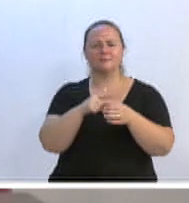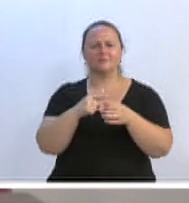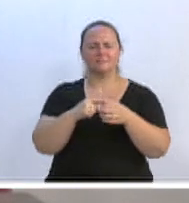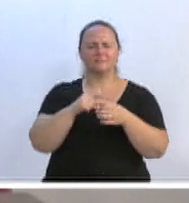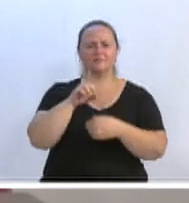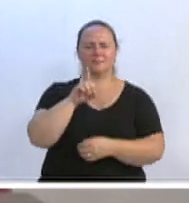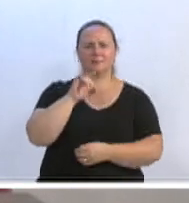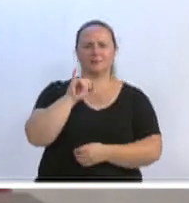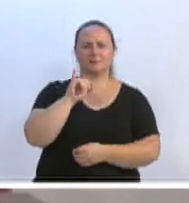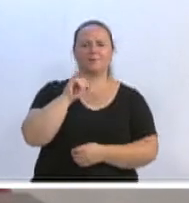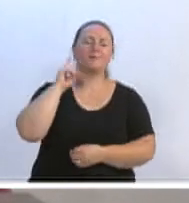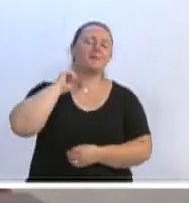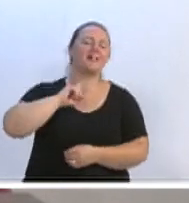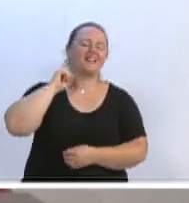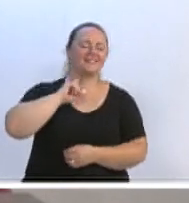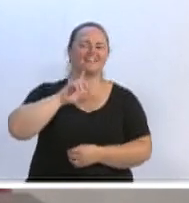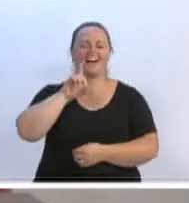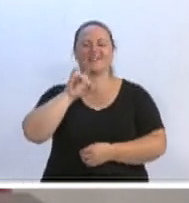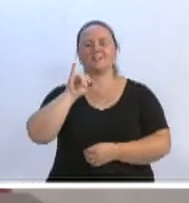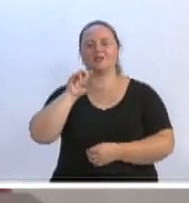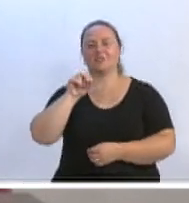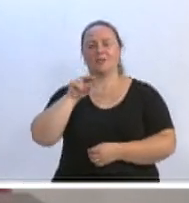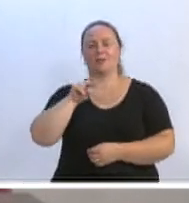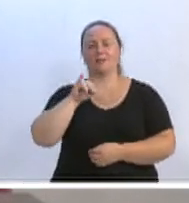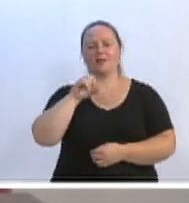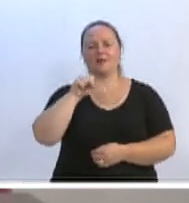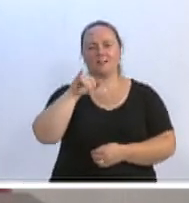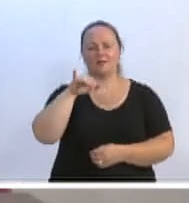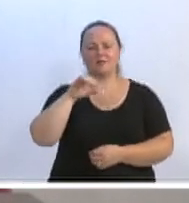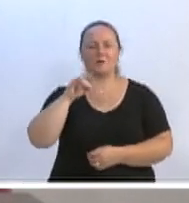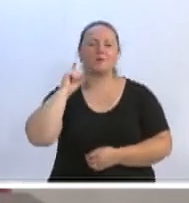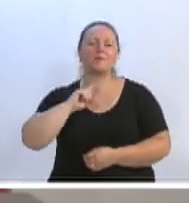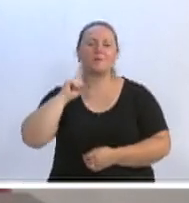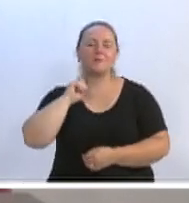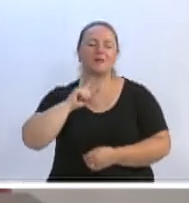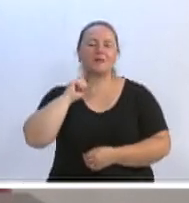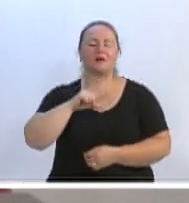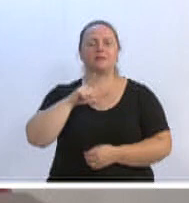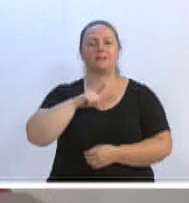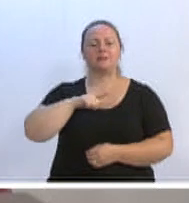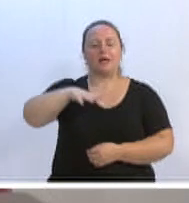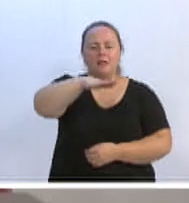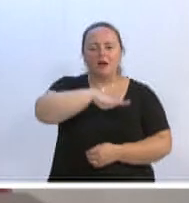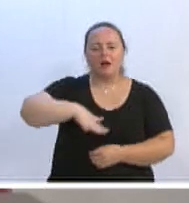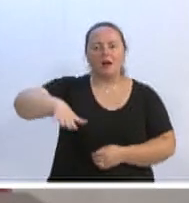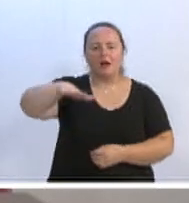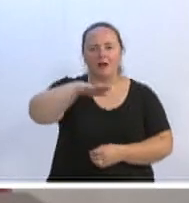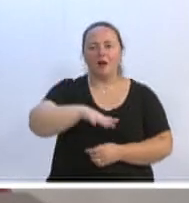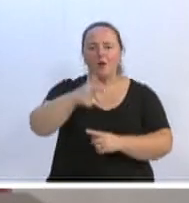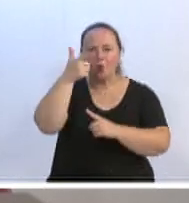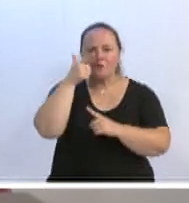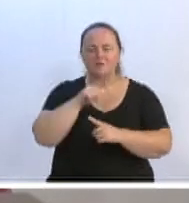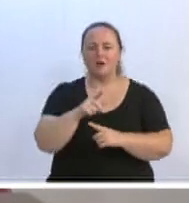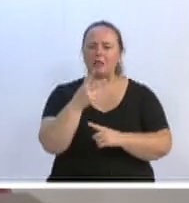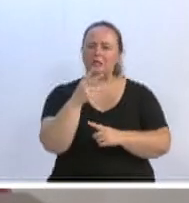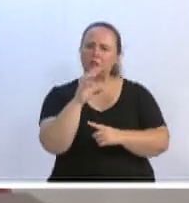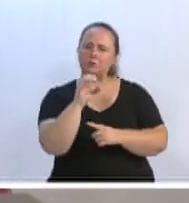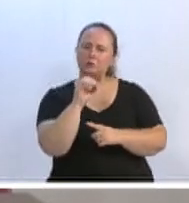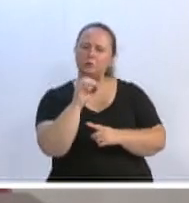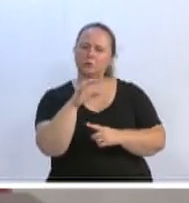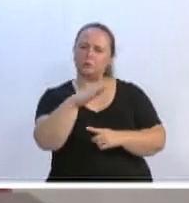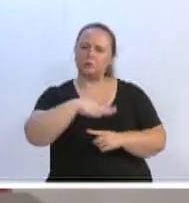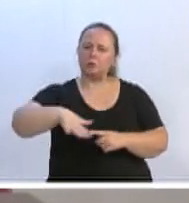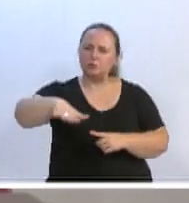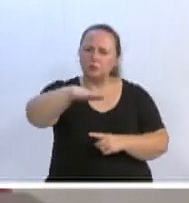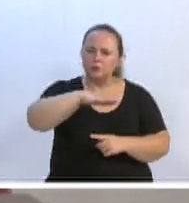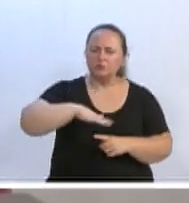Dionísio, Minas Gerais, que atende cerca de 200 municípios do Vale do Aço e da Zona